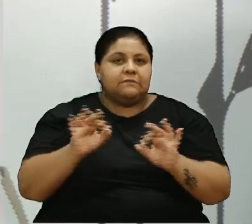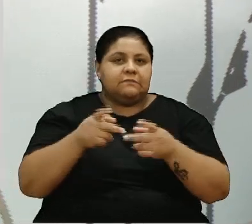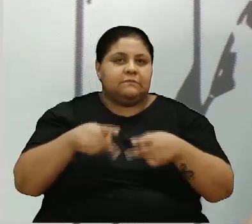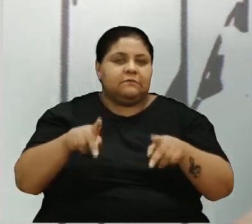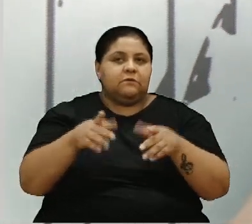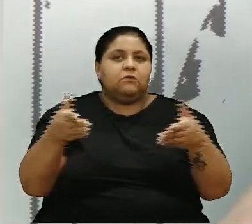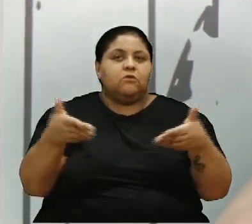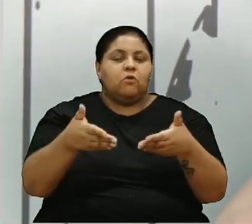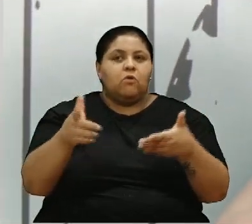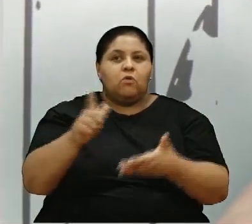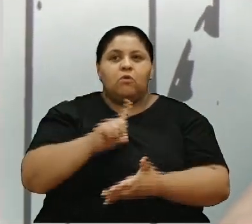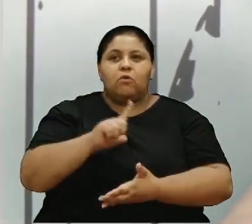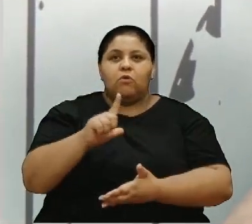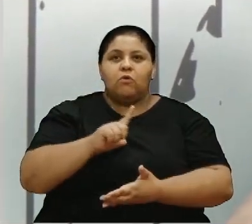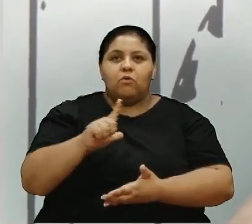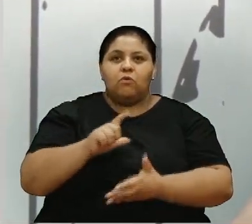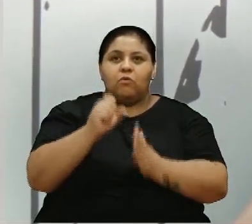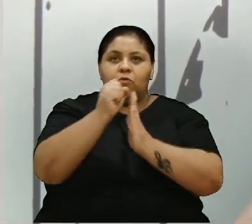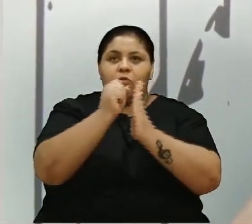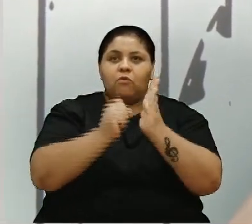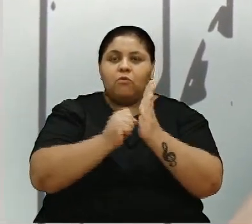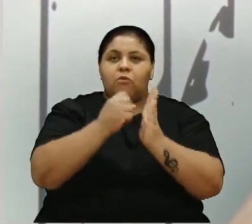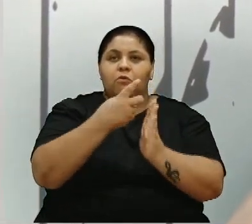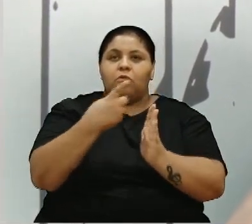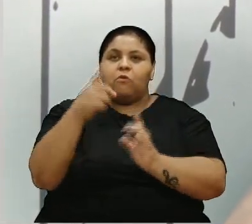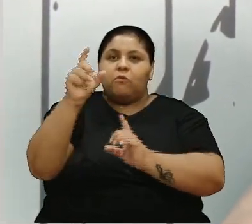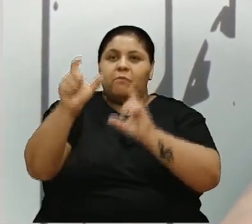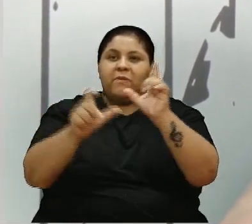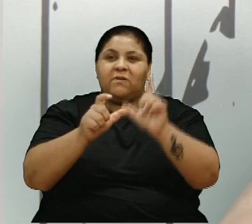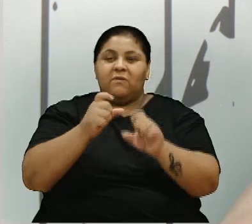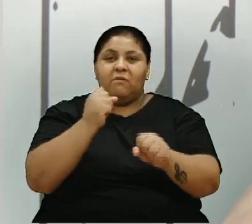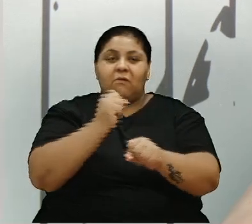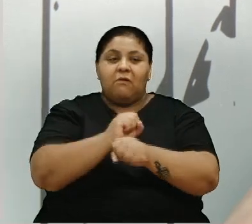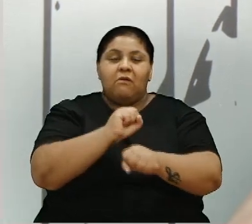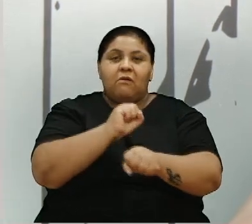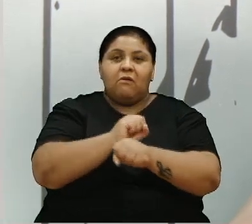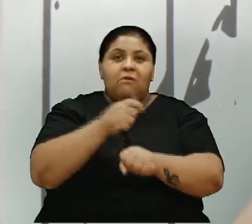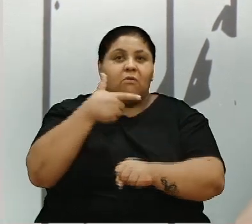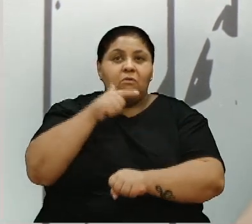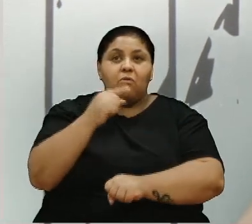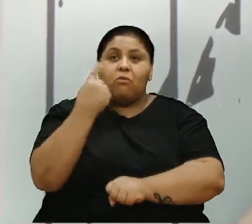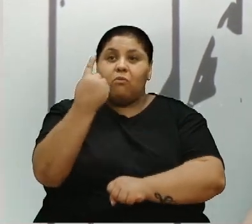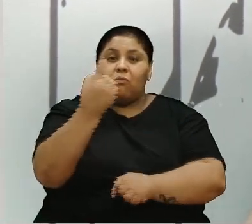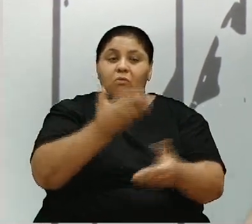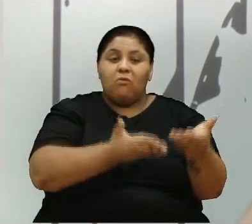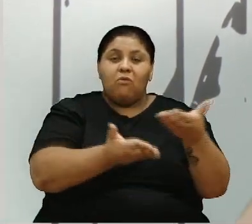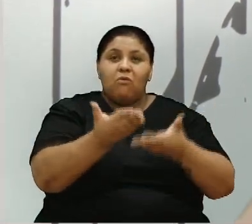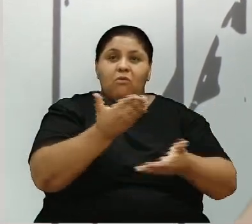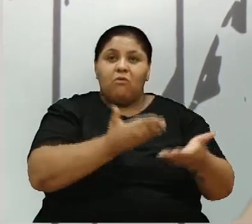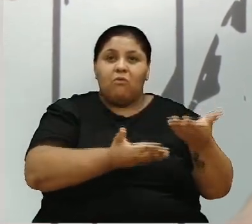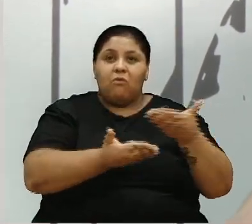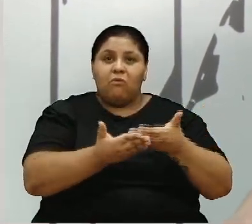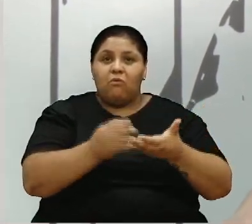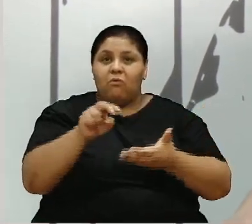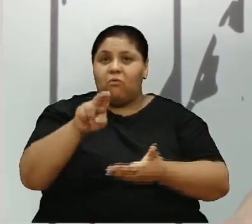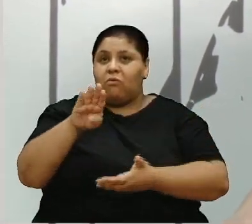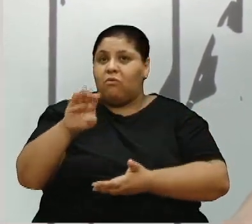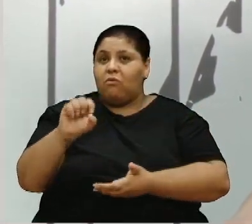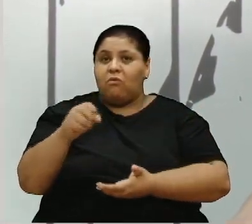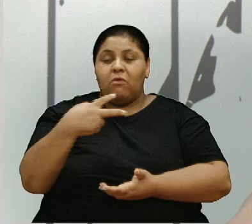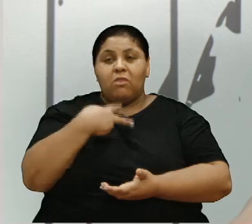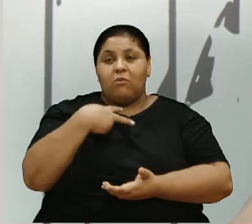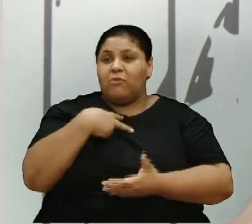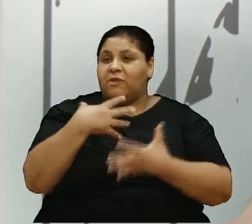Hoje nós ainda temos, no século XXI, pessoas que esperam horas e horas para conseguir uma consulta numa unidade básica, nós não podemos mais aceitar